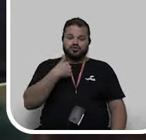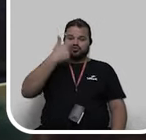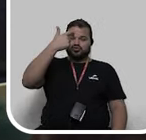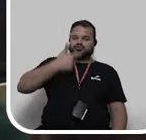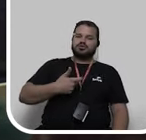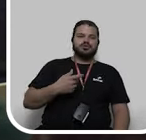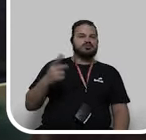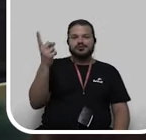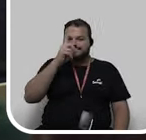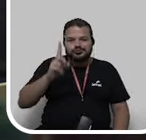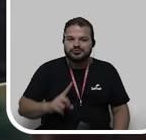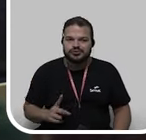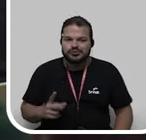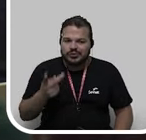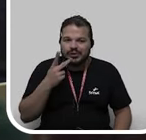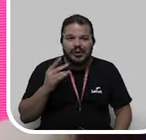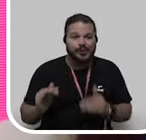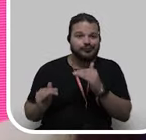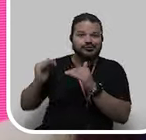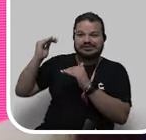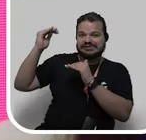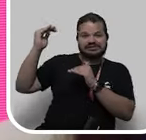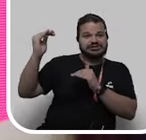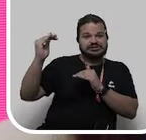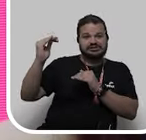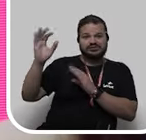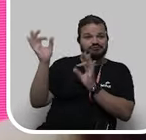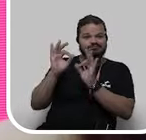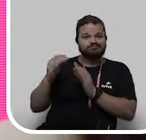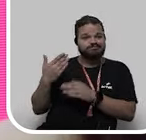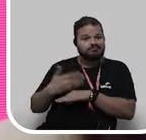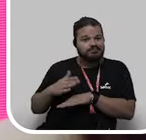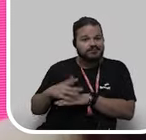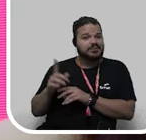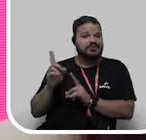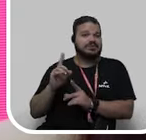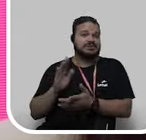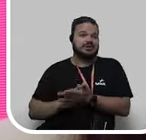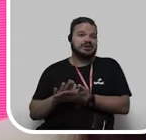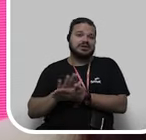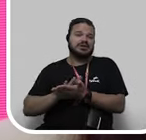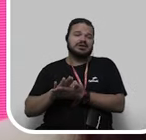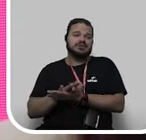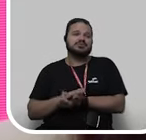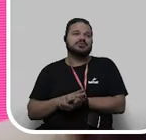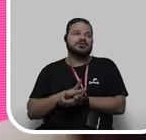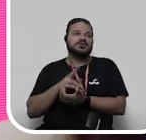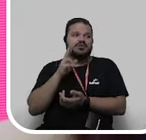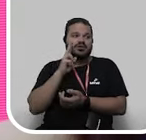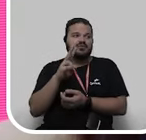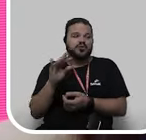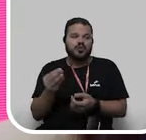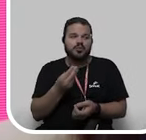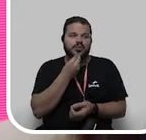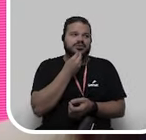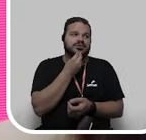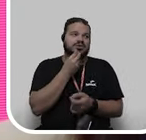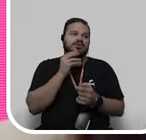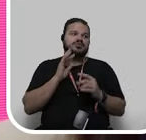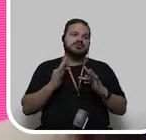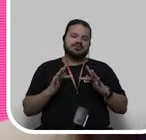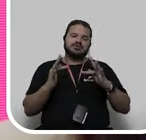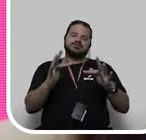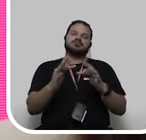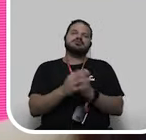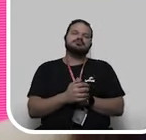Então é um nível que a gente não está preparado ainda. E eu vejo muita oportunidade aqui em tecnologia. Então, a